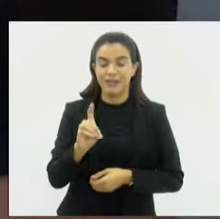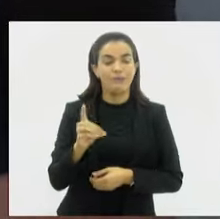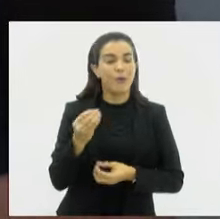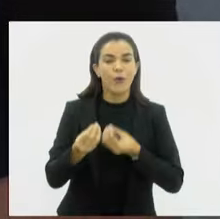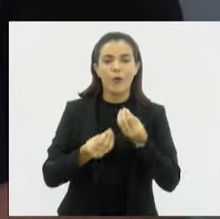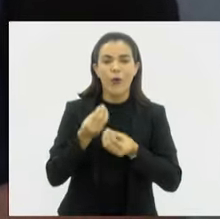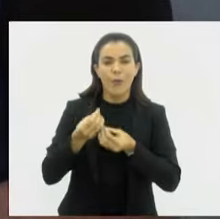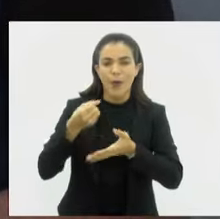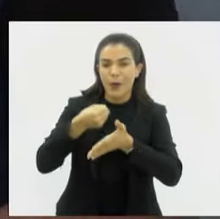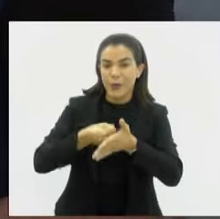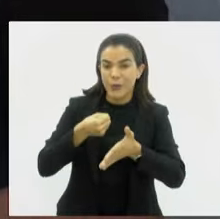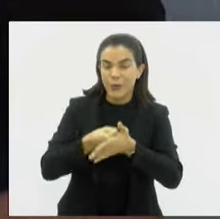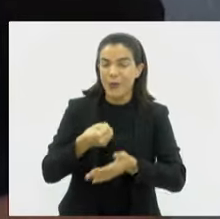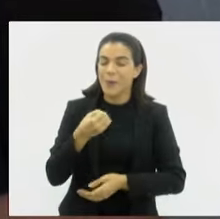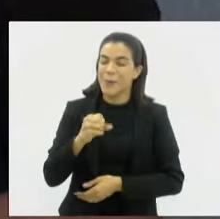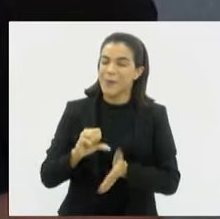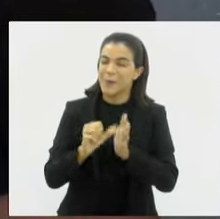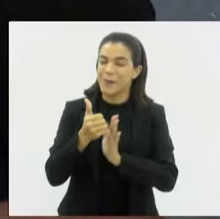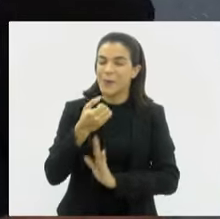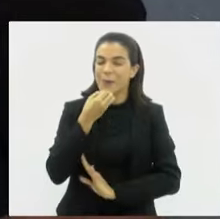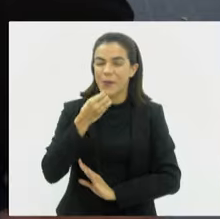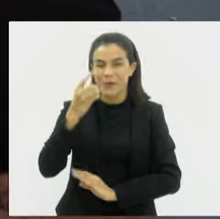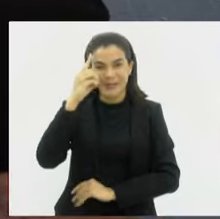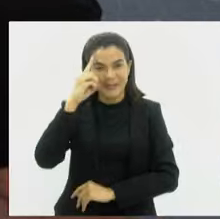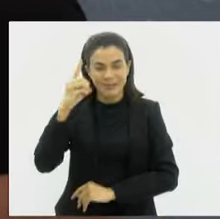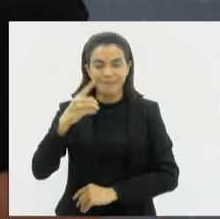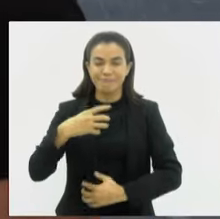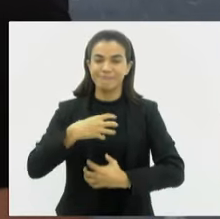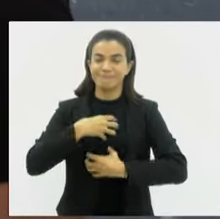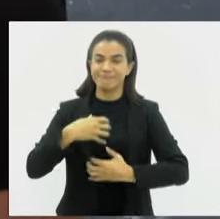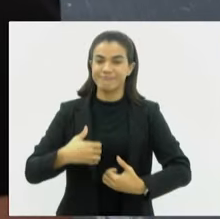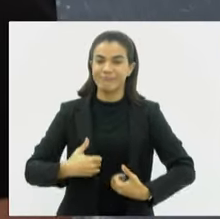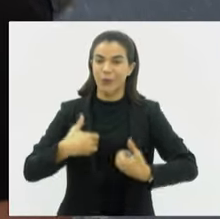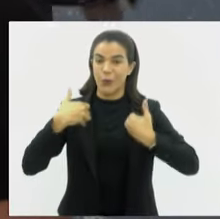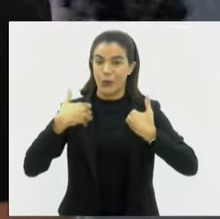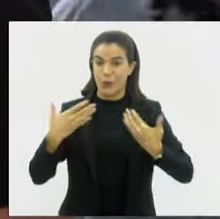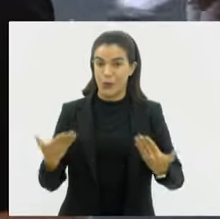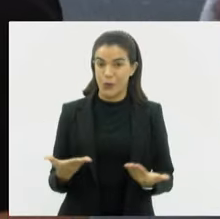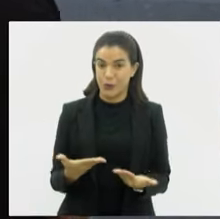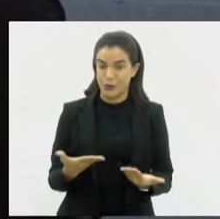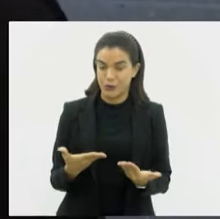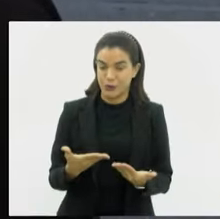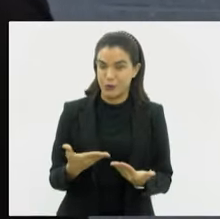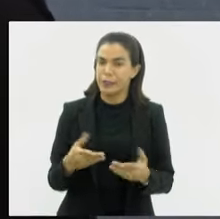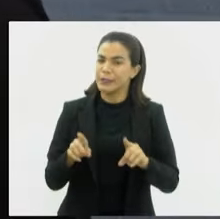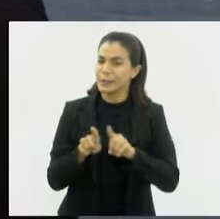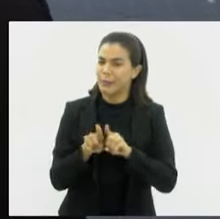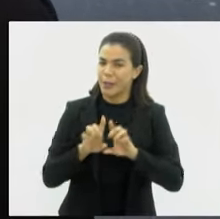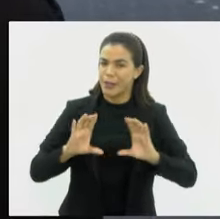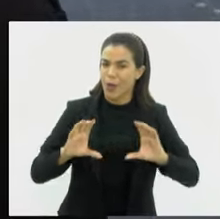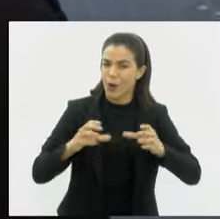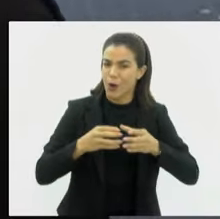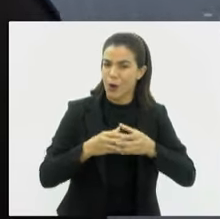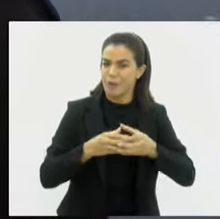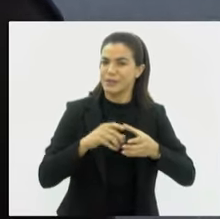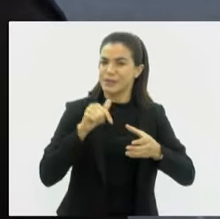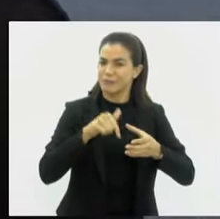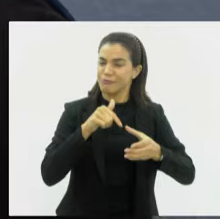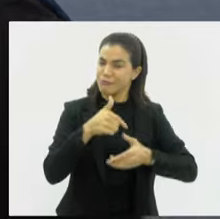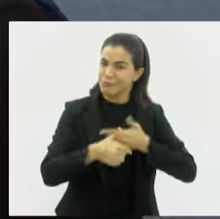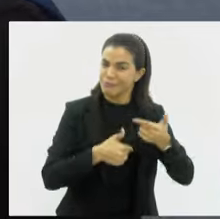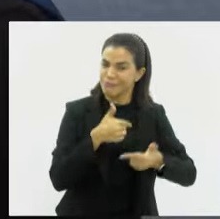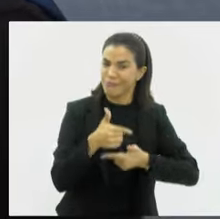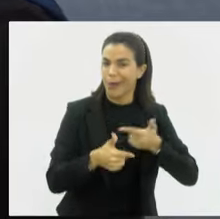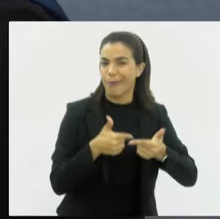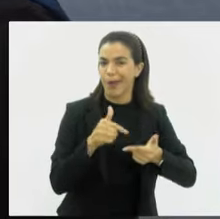né? Primeiro, bom dia a todos. Eu fico muito orgulhoso desse dia, né? E da comissão, do trabalho da Comissão da Pessoa com Deficiência. Eu